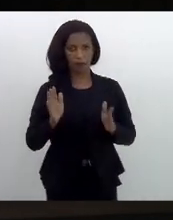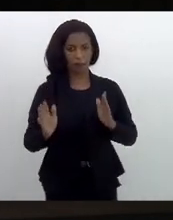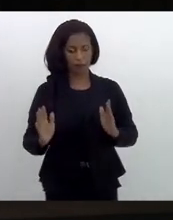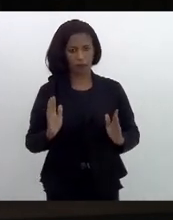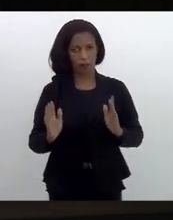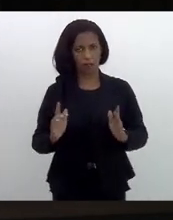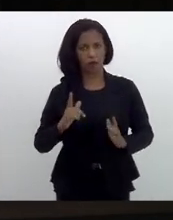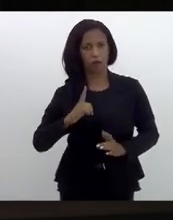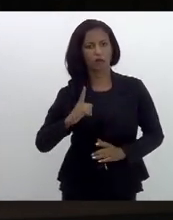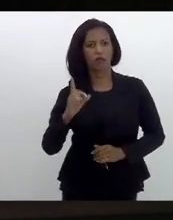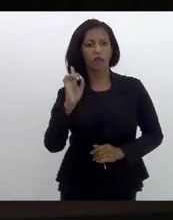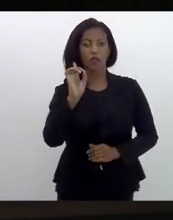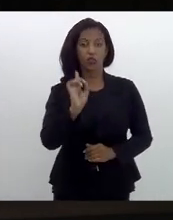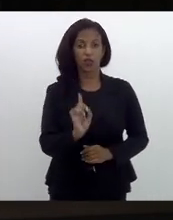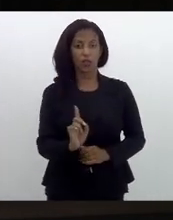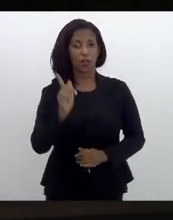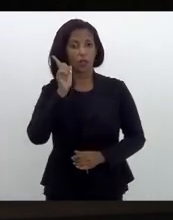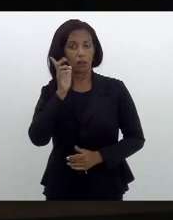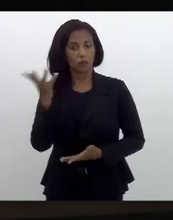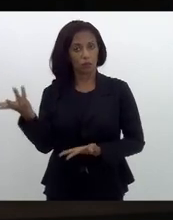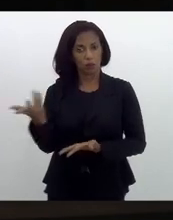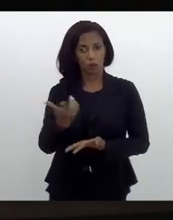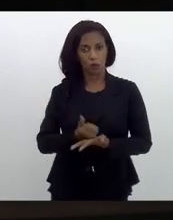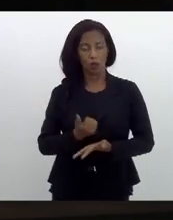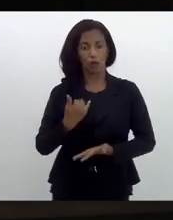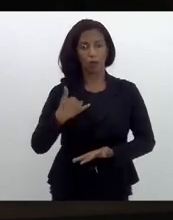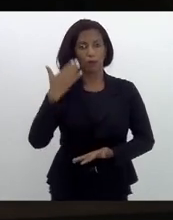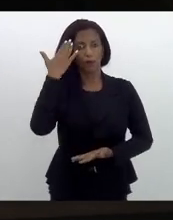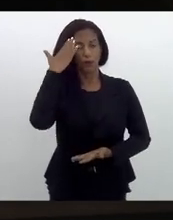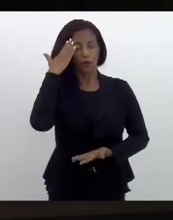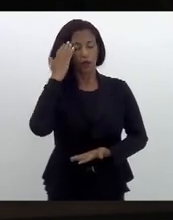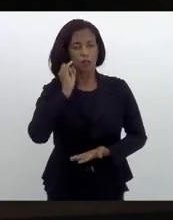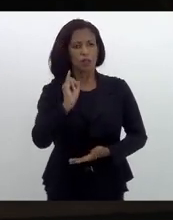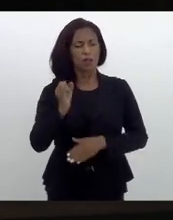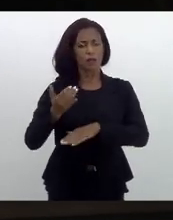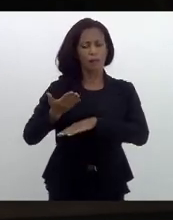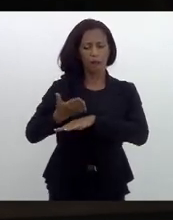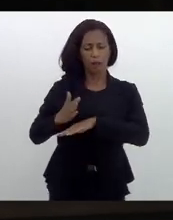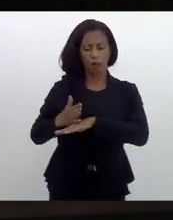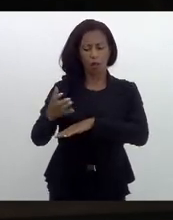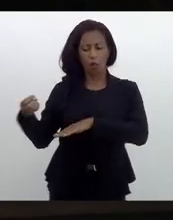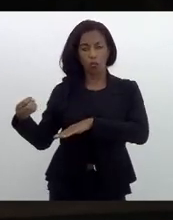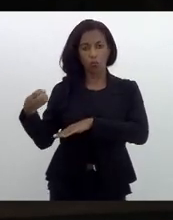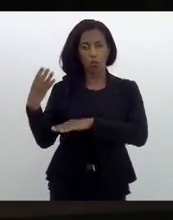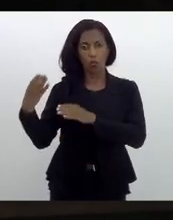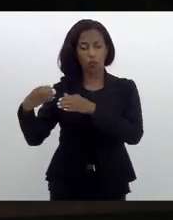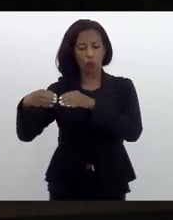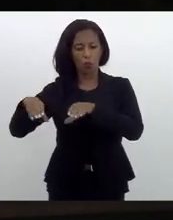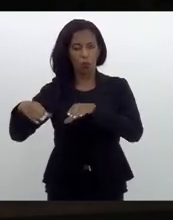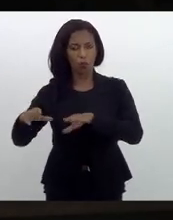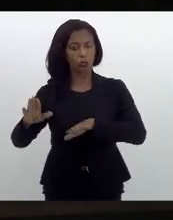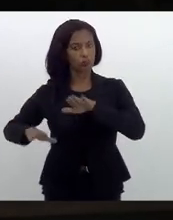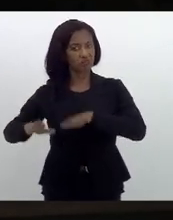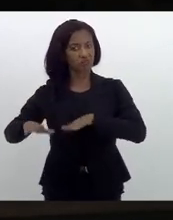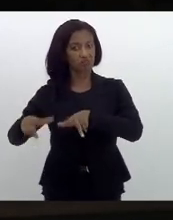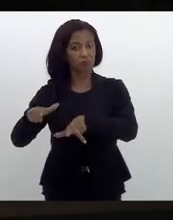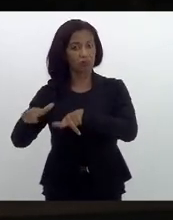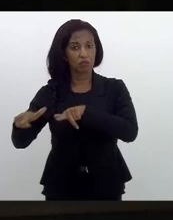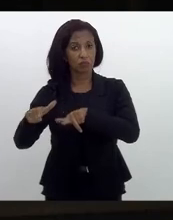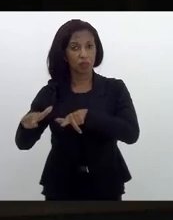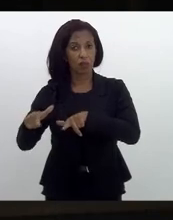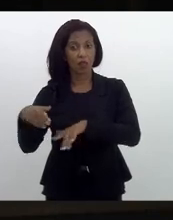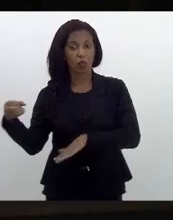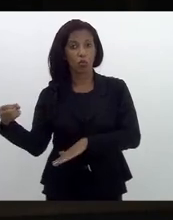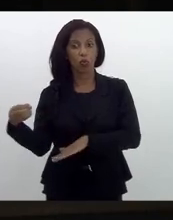ao direito que adquiriu. No meu entendimento, se ele pratica um novo concurso ainda como servidor, esse concurso é